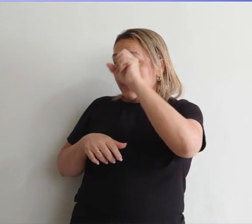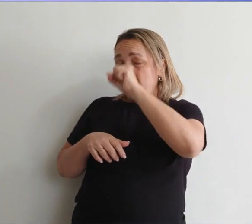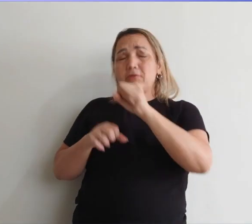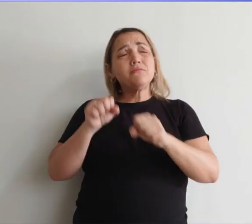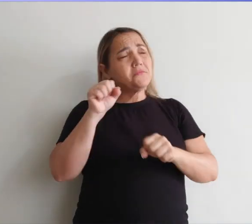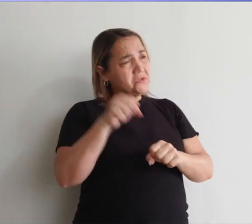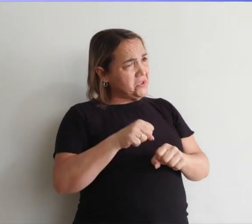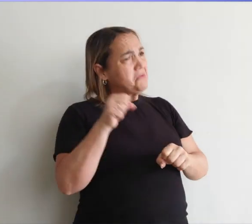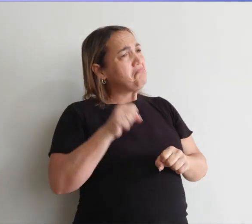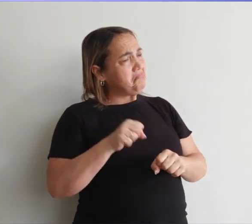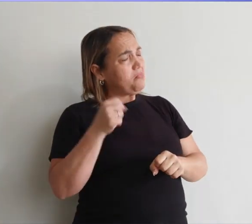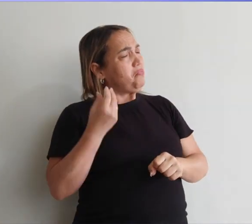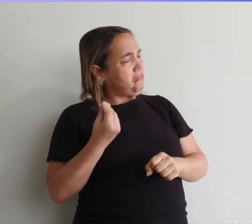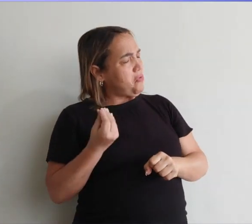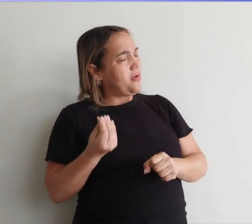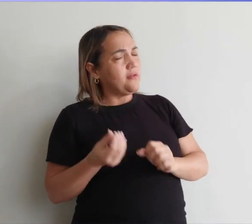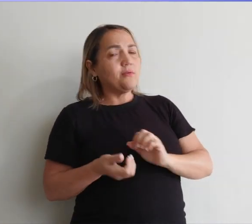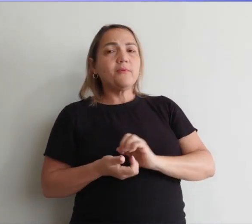lidar. Muito, muito.